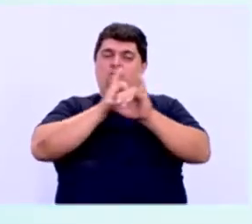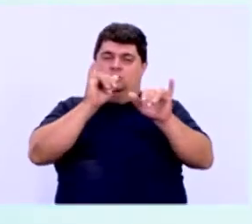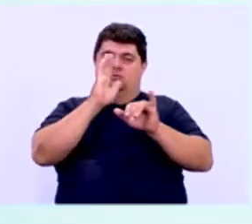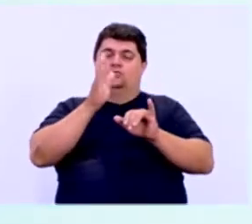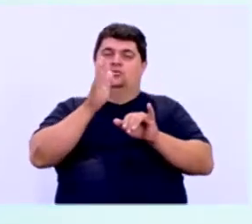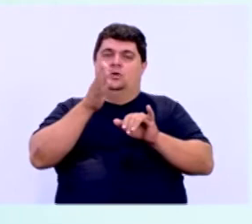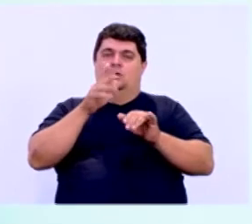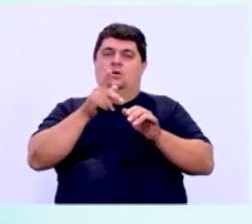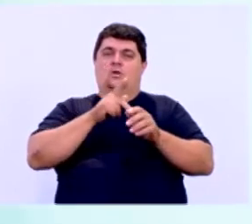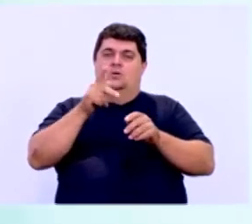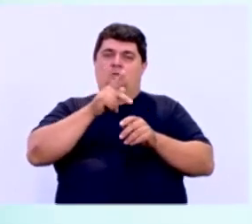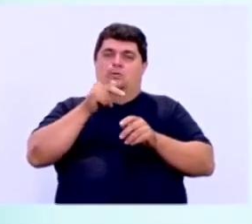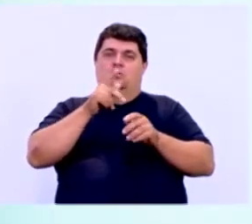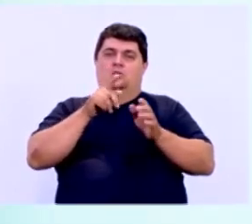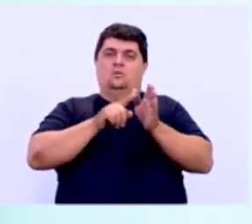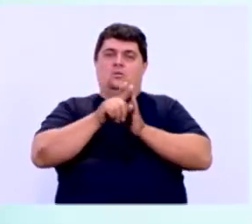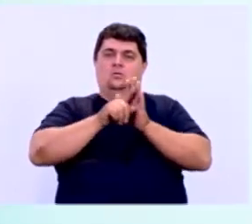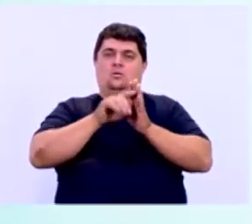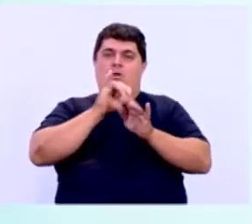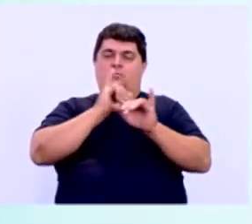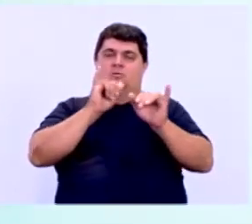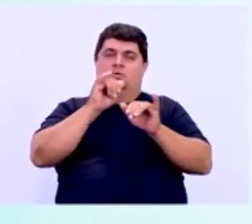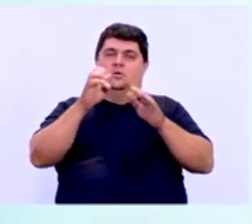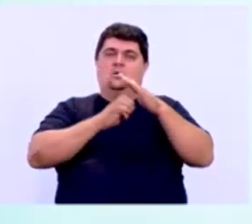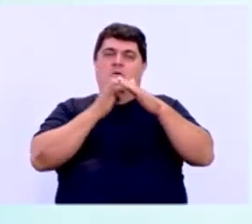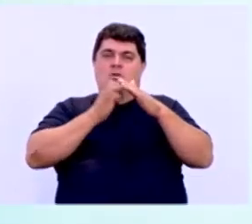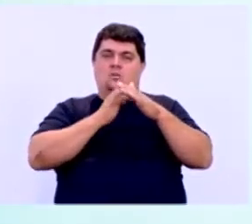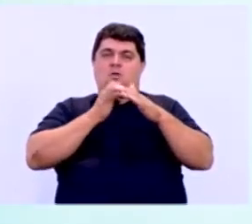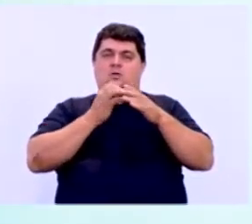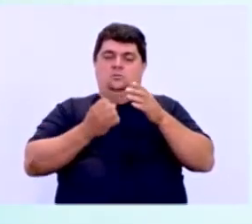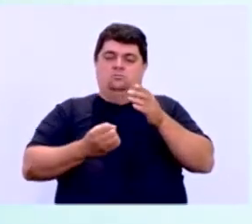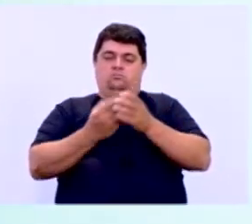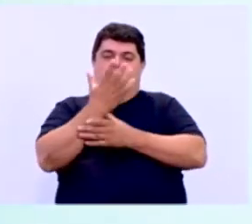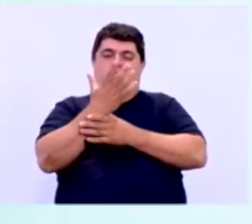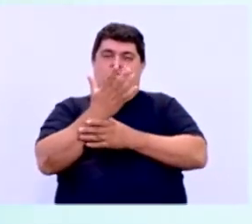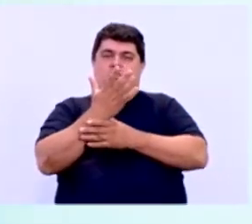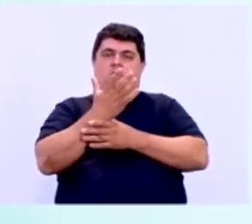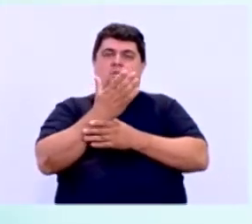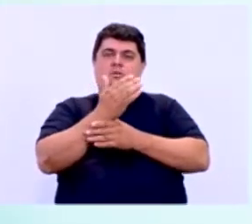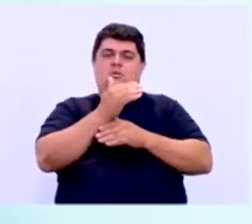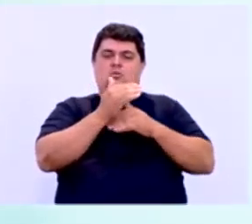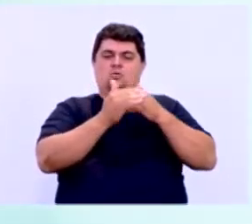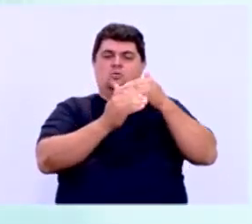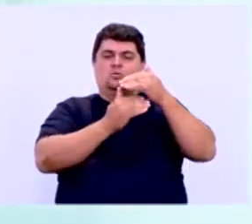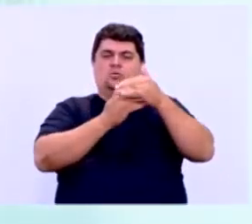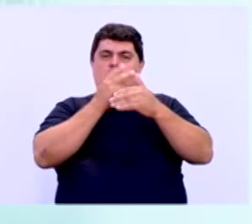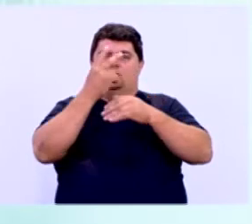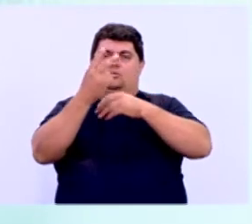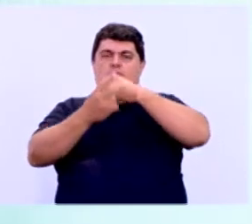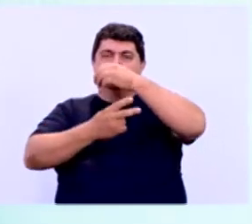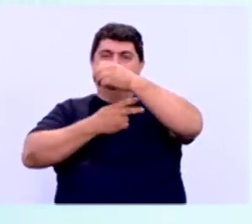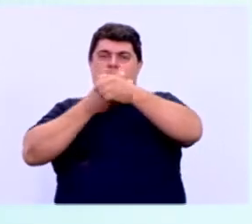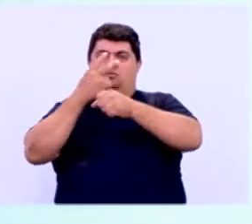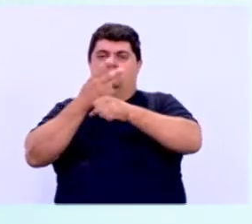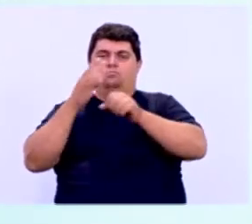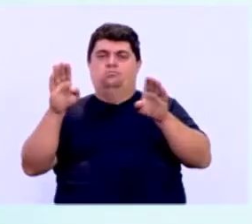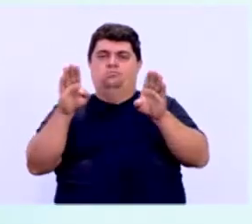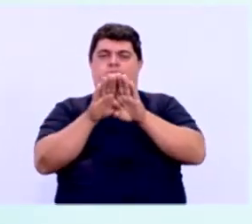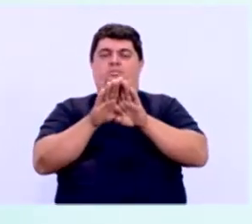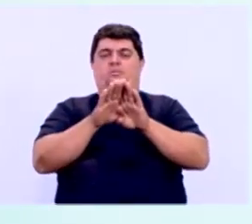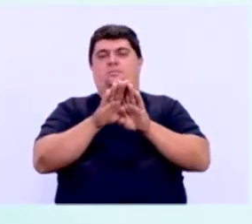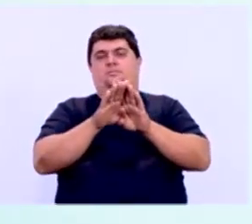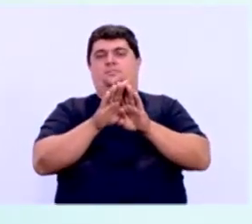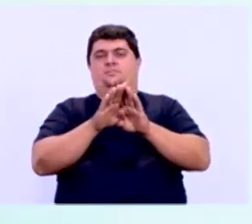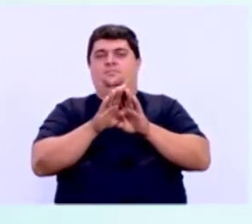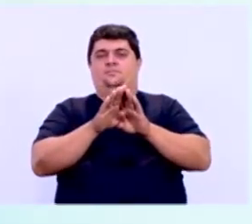isso, né, professor Igor, em pesquisa recente, que as empresas elas surgem, né, e em média de 2 anos, né, elas acabam tendo suas